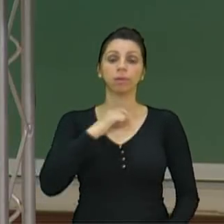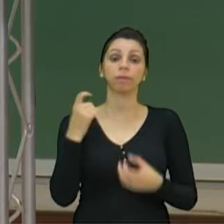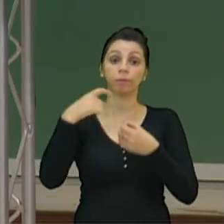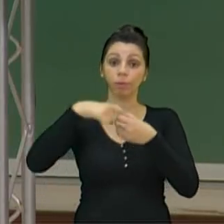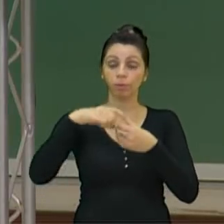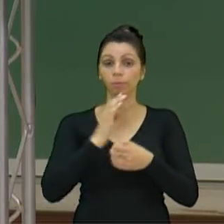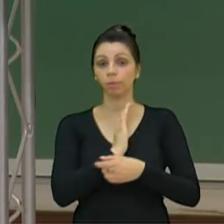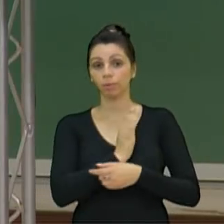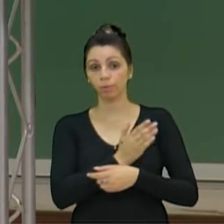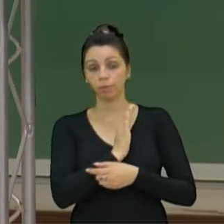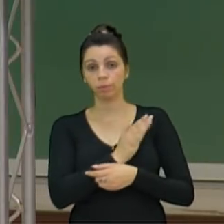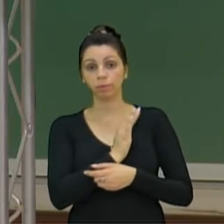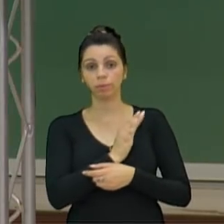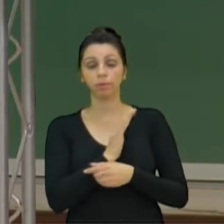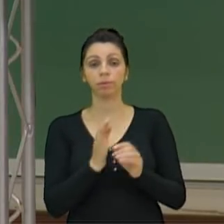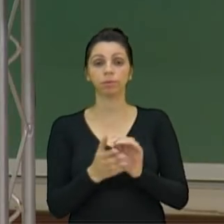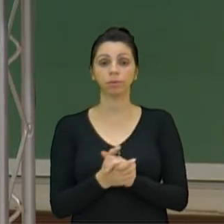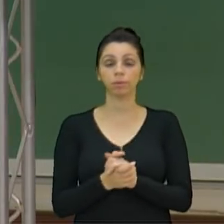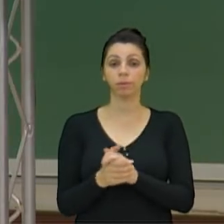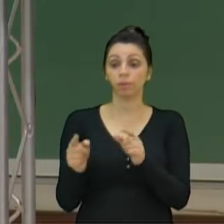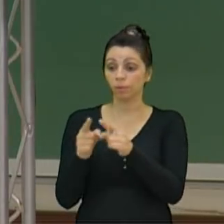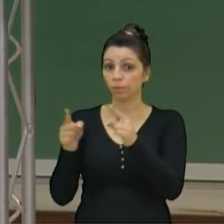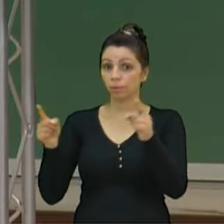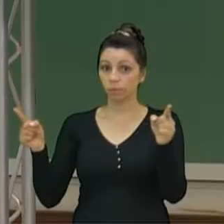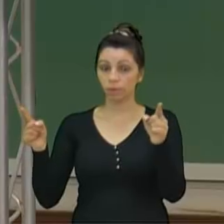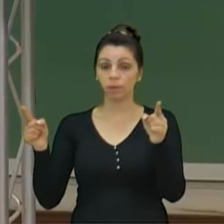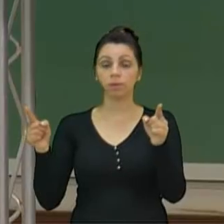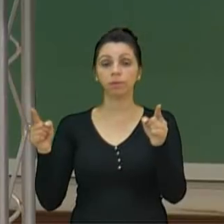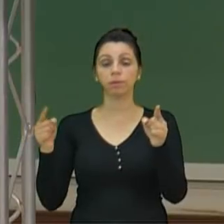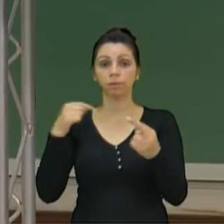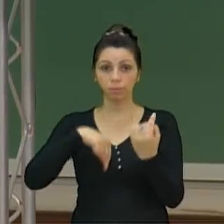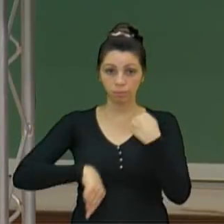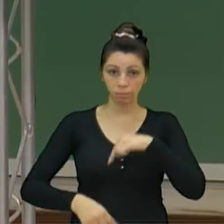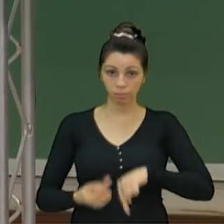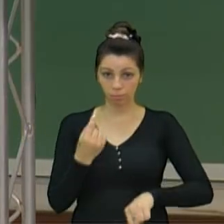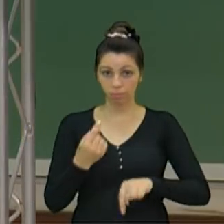coração. Isso é o que a gente chama de grande circulação, certo?